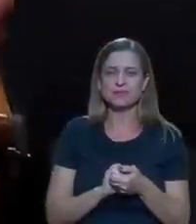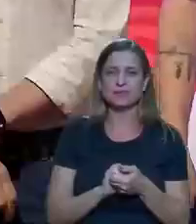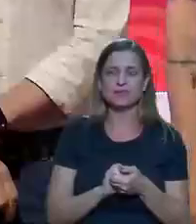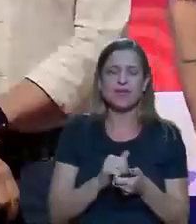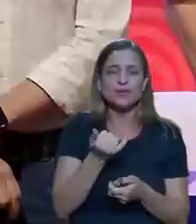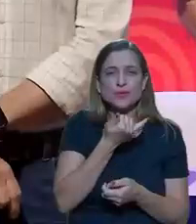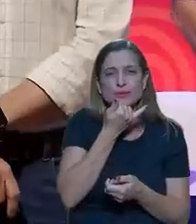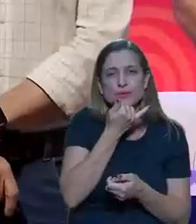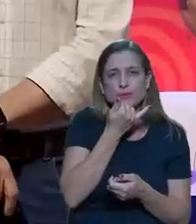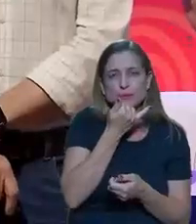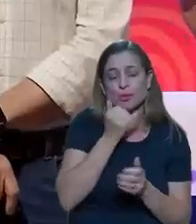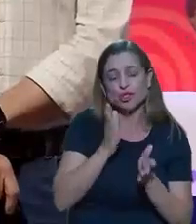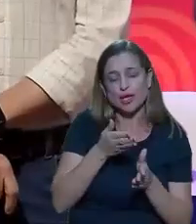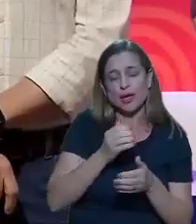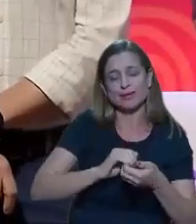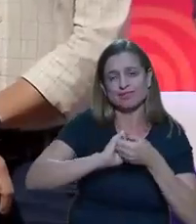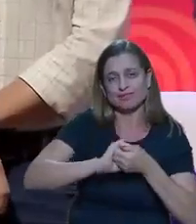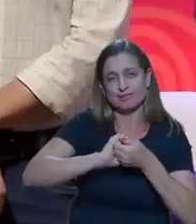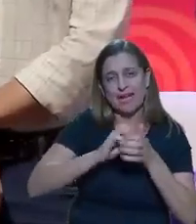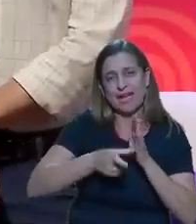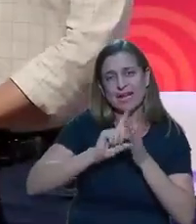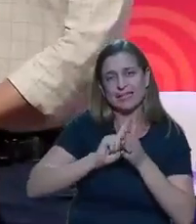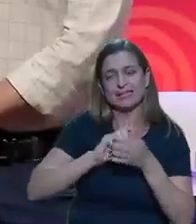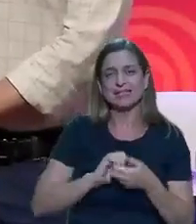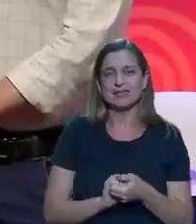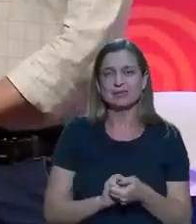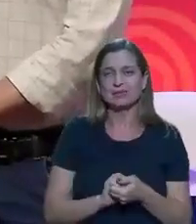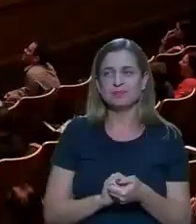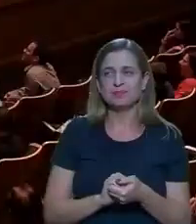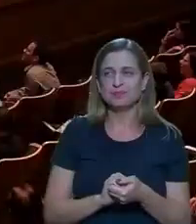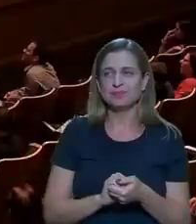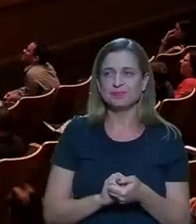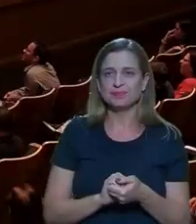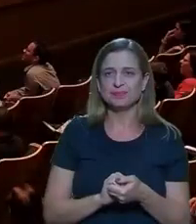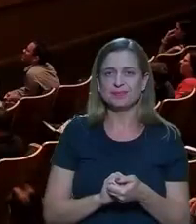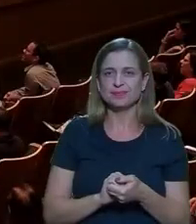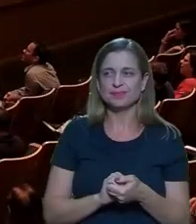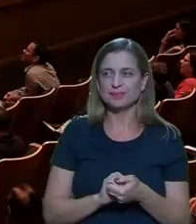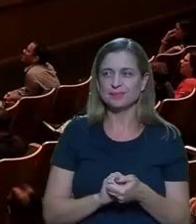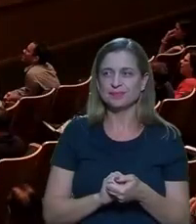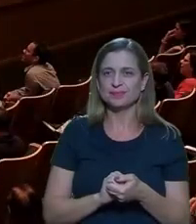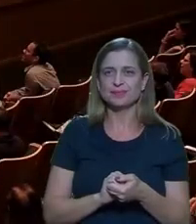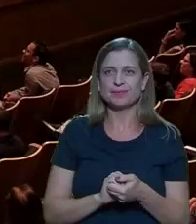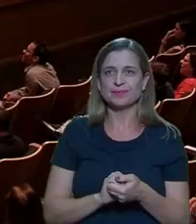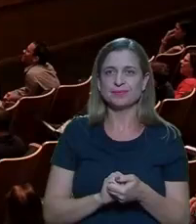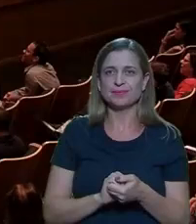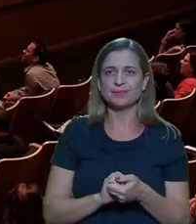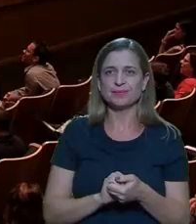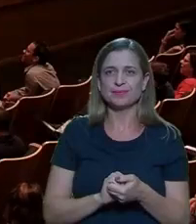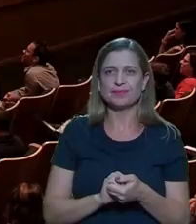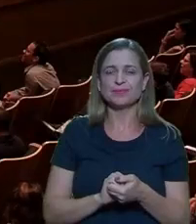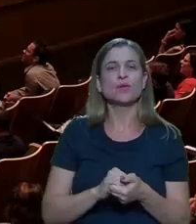Desculpa, viu, Líria? A gente devia ter te cumprimentado no início. Isso mesmo, Líria querida. Vamos